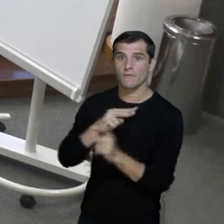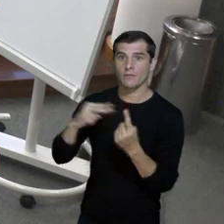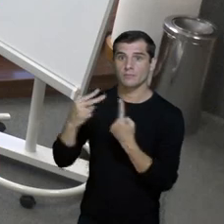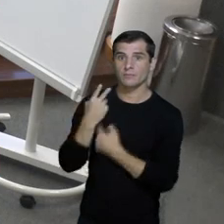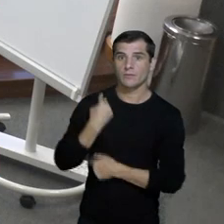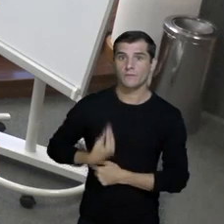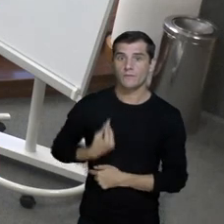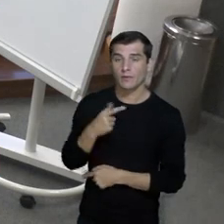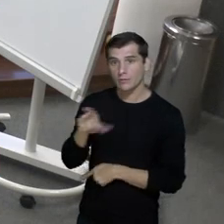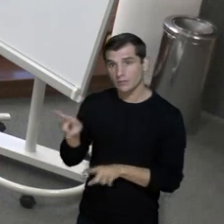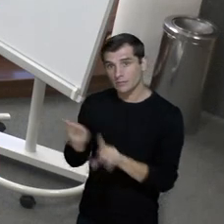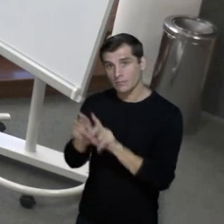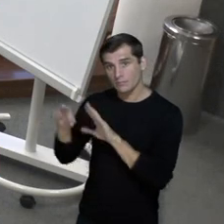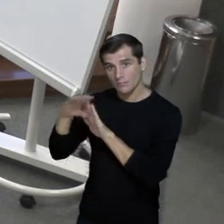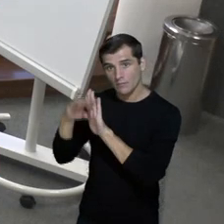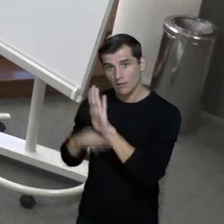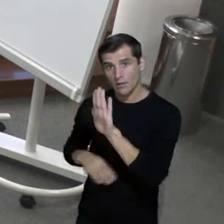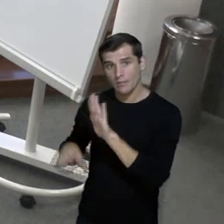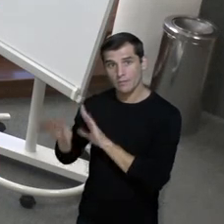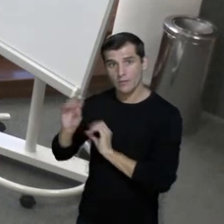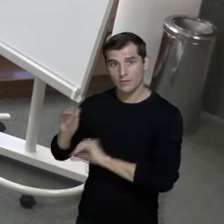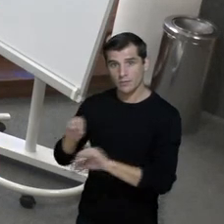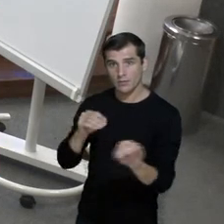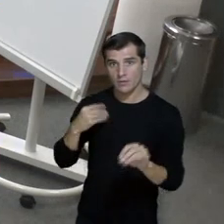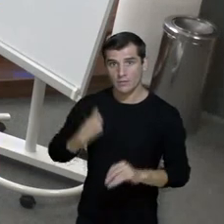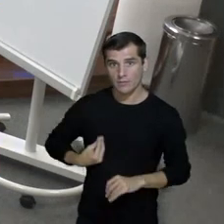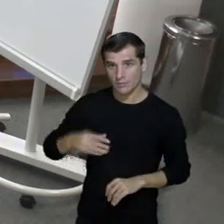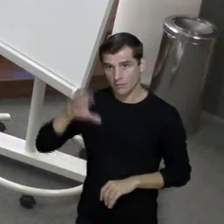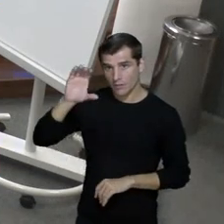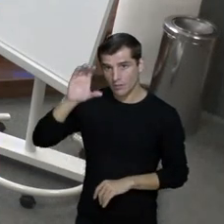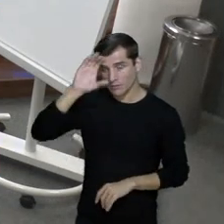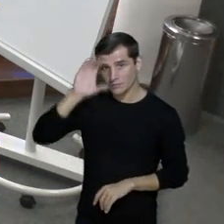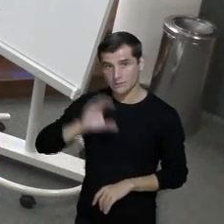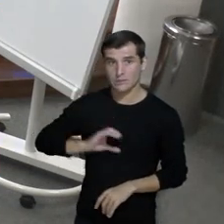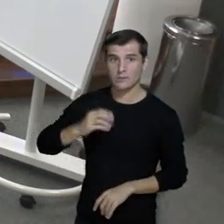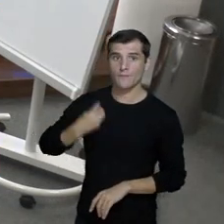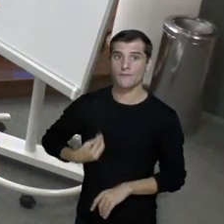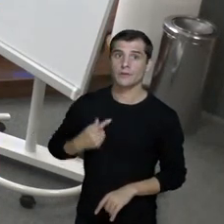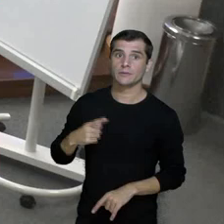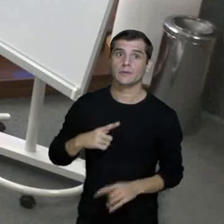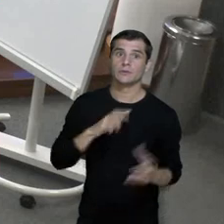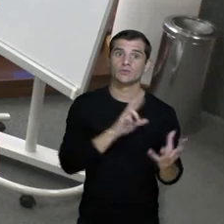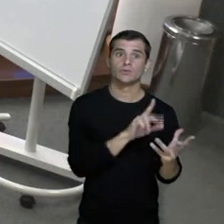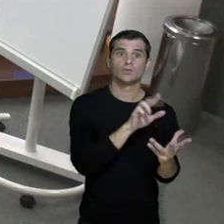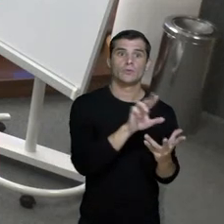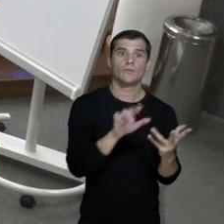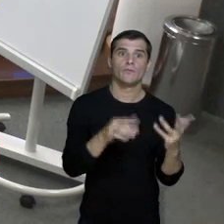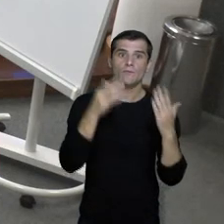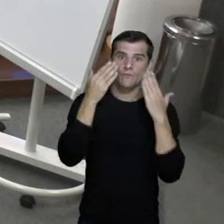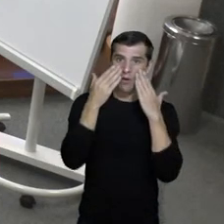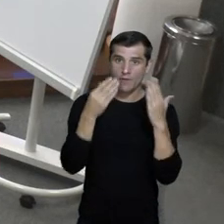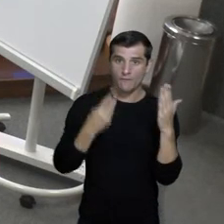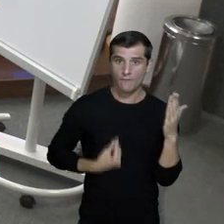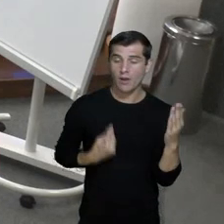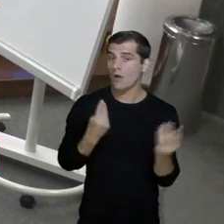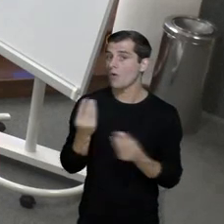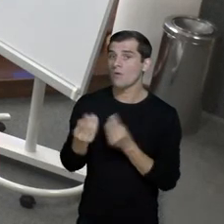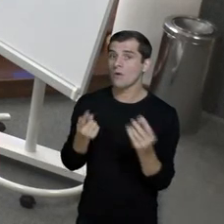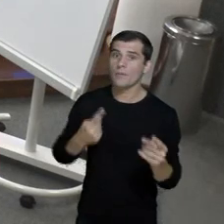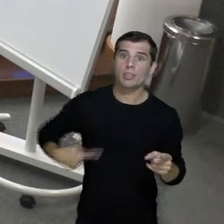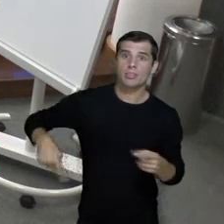educando e cidadãos a gente tem essas diferentes frentes Afinal o que que seria o nosso